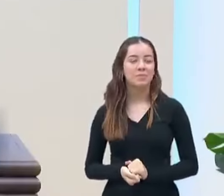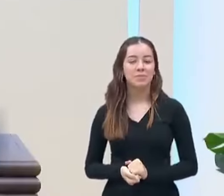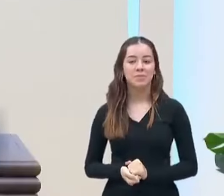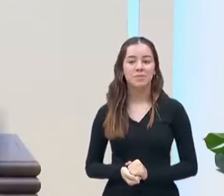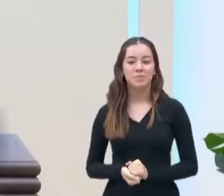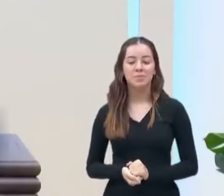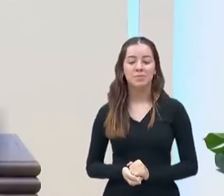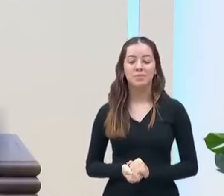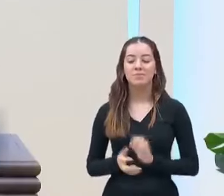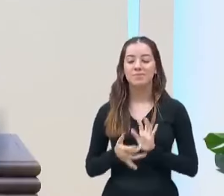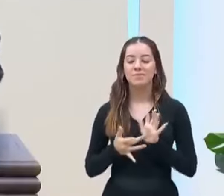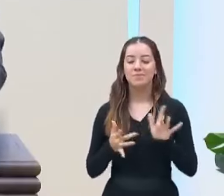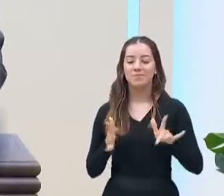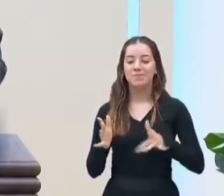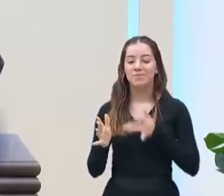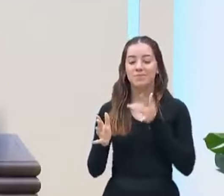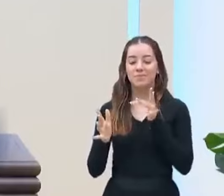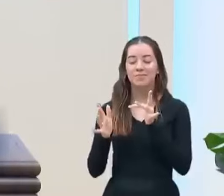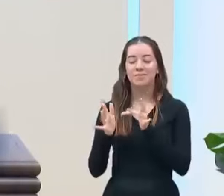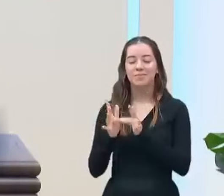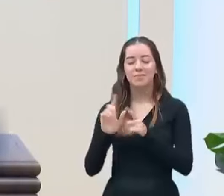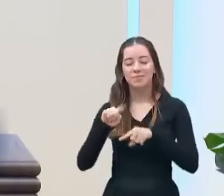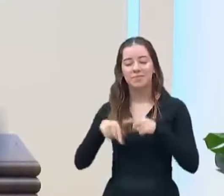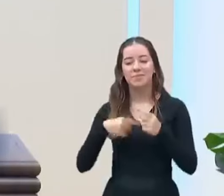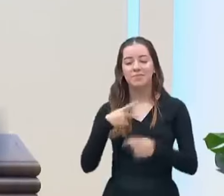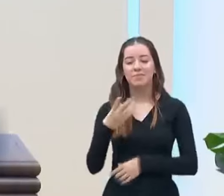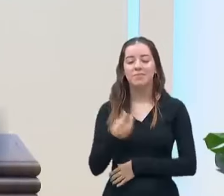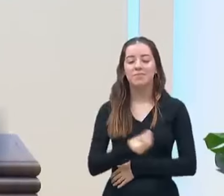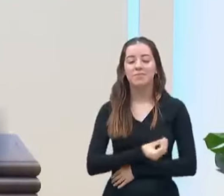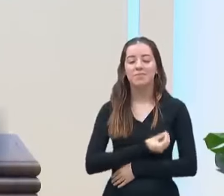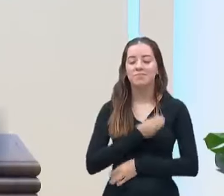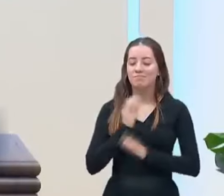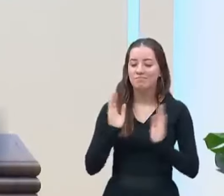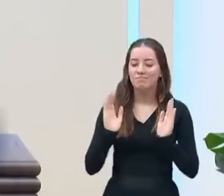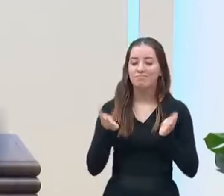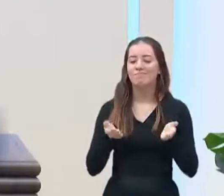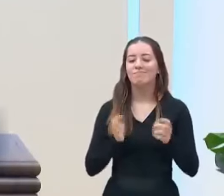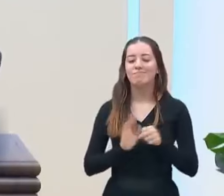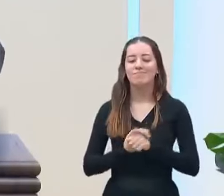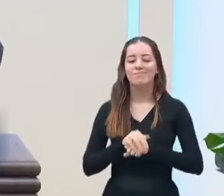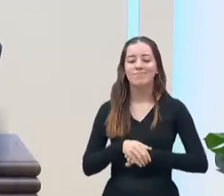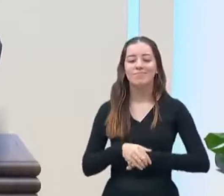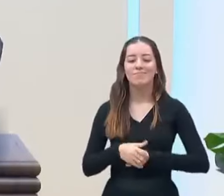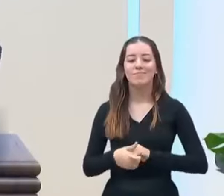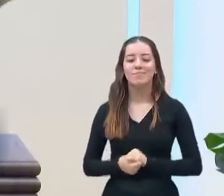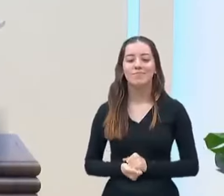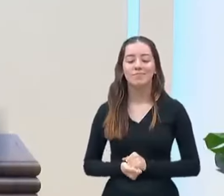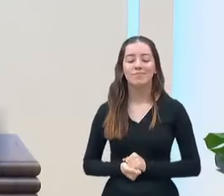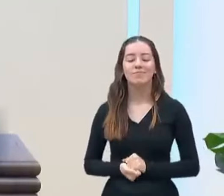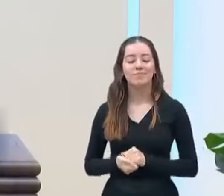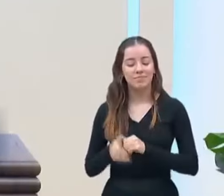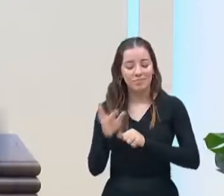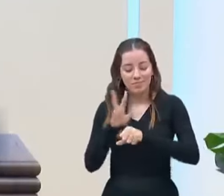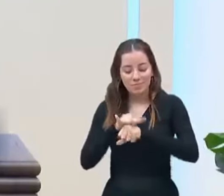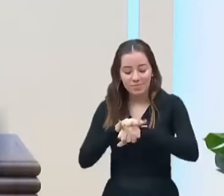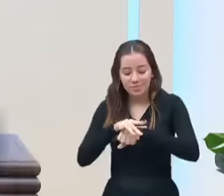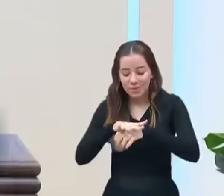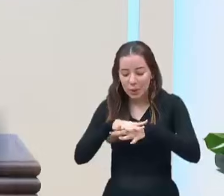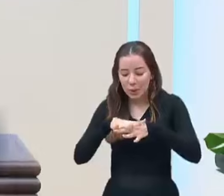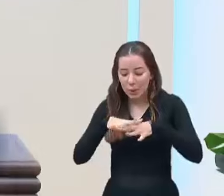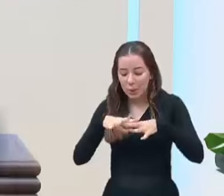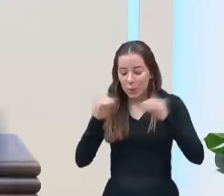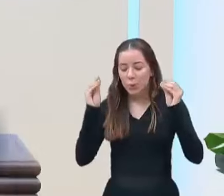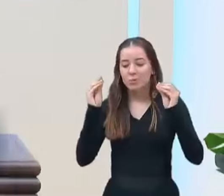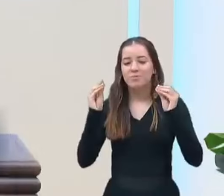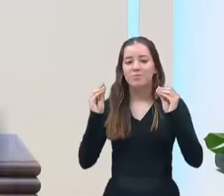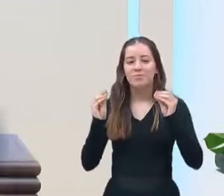toca, Jesus te toca nesta noite. É o toque da cura. Ele tocou no